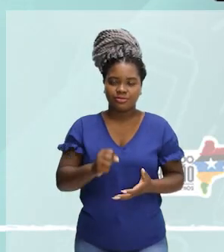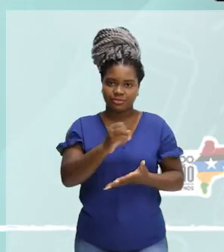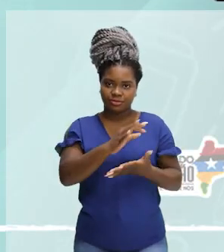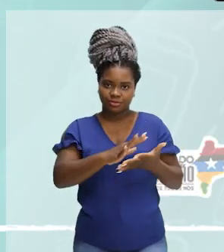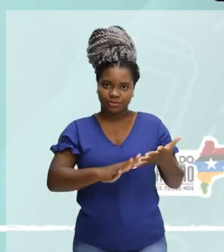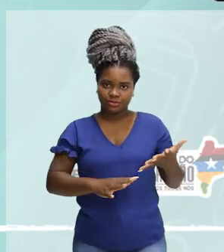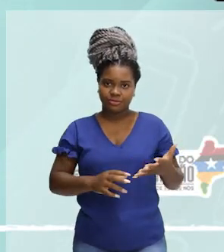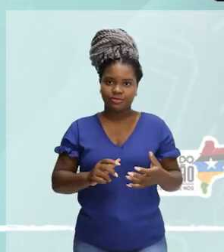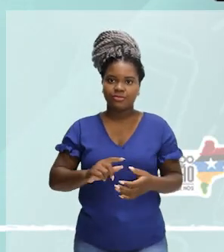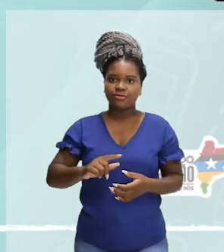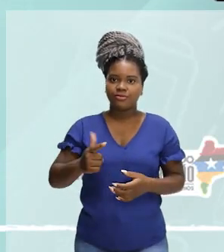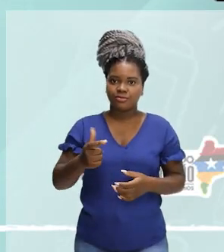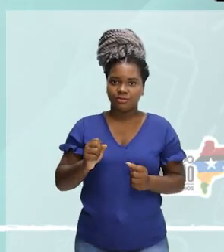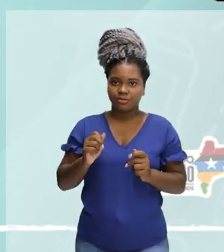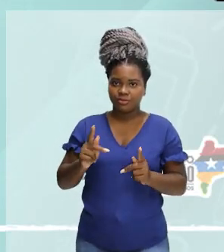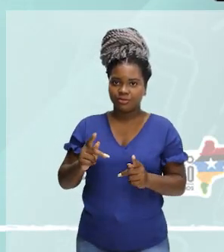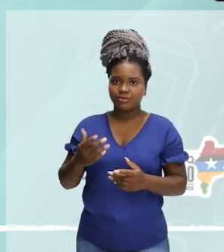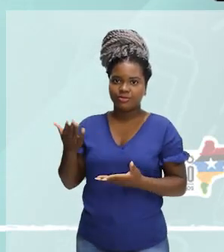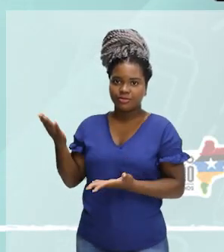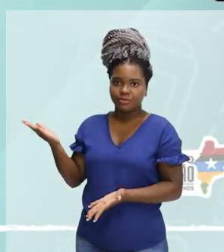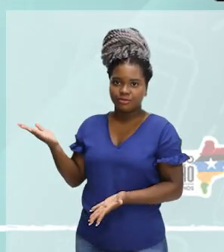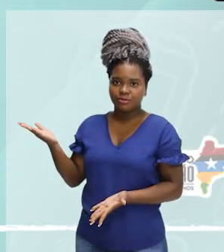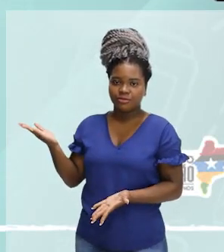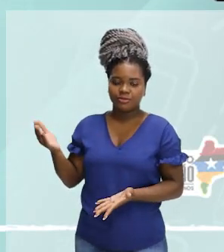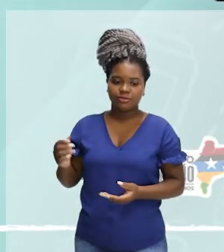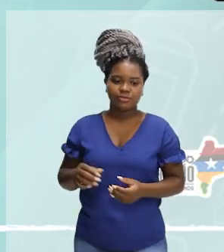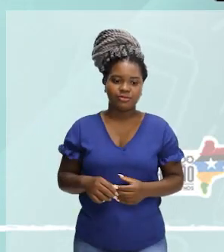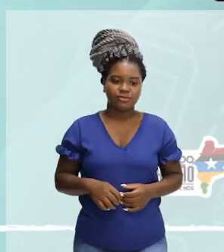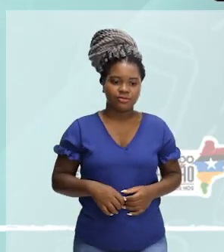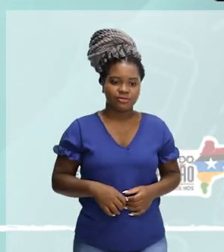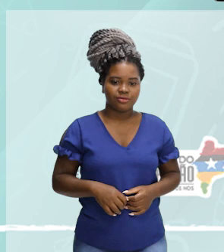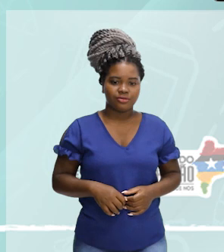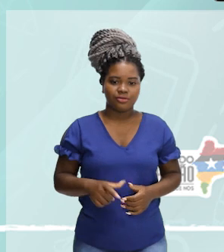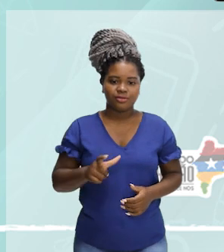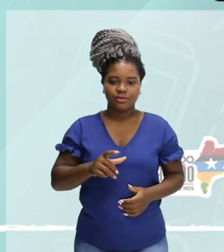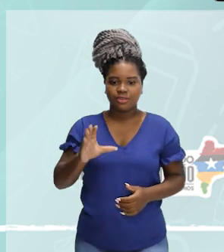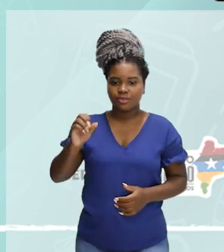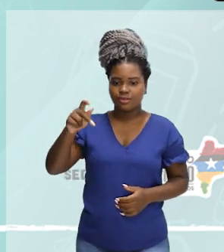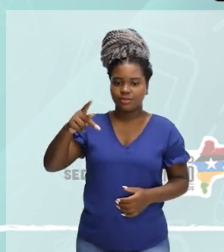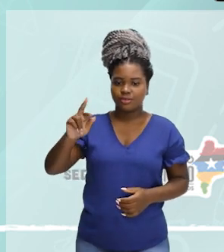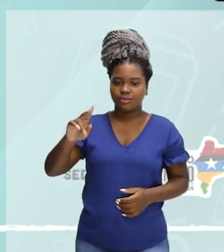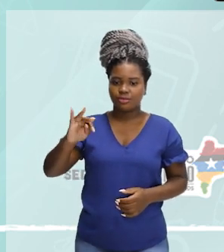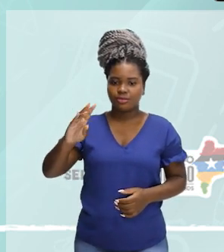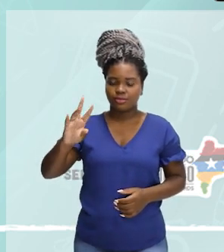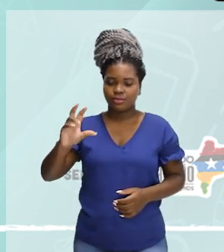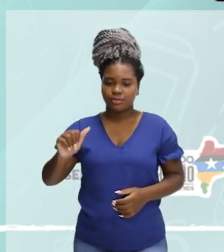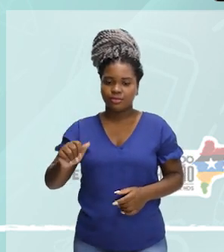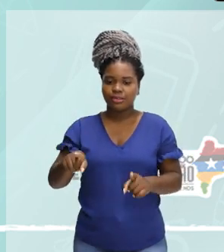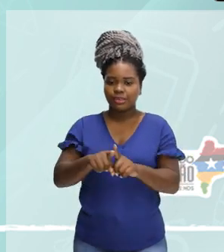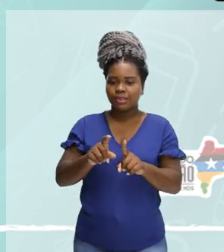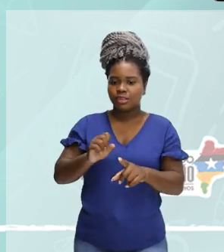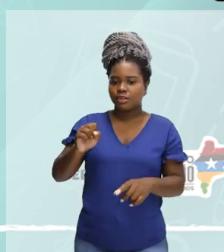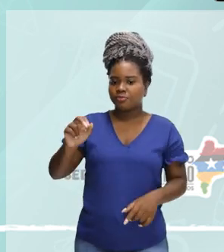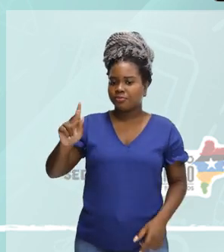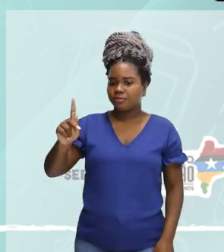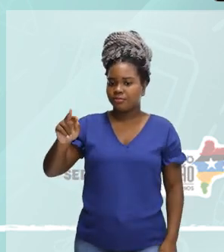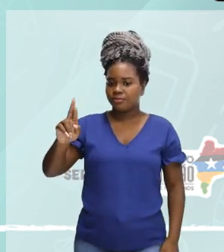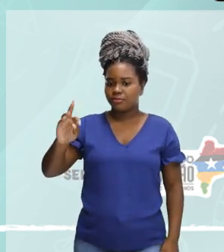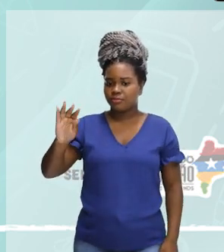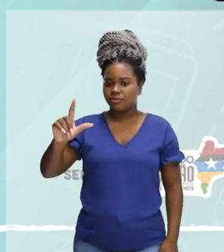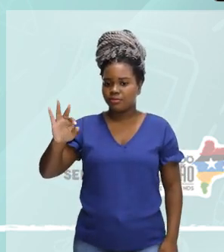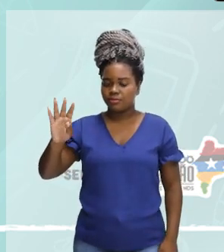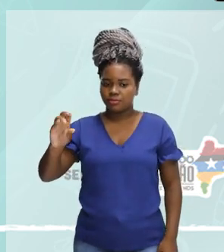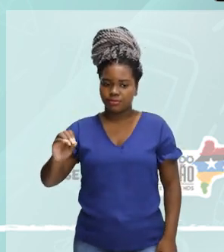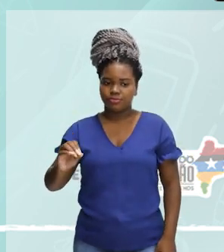Escribe a forma correta do adjetivo. Continuando, comparativo e superlativo. Essa atividade aqui é uma atividade